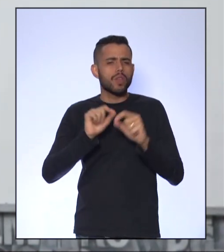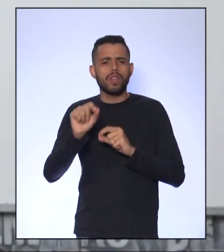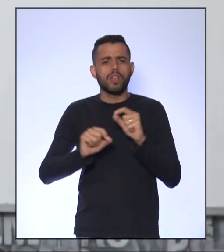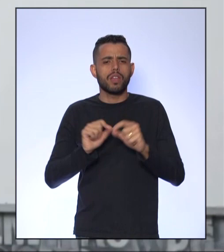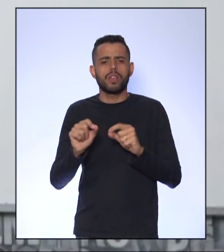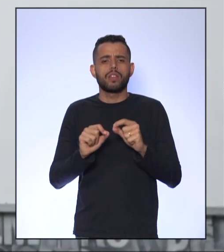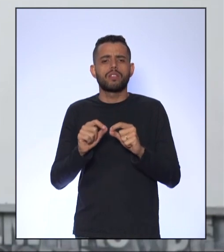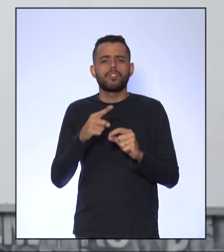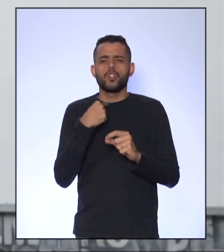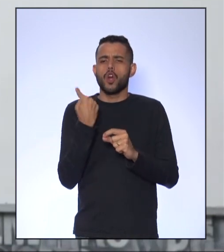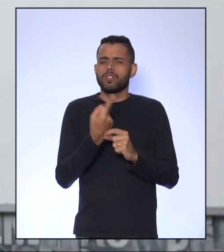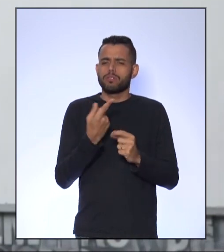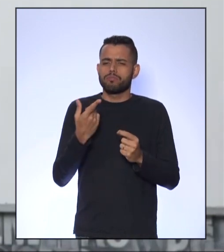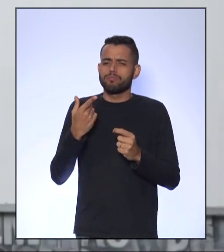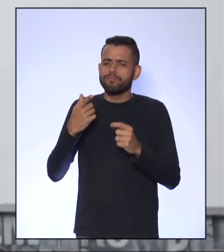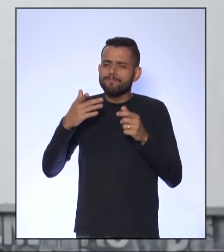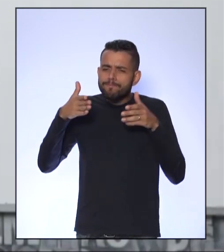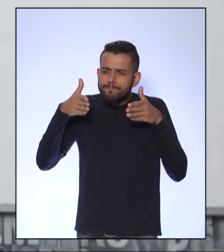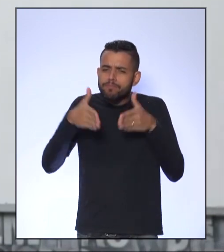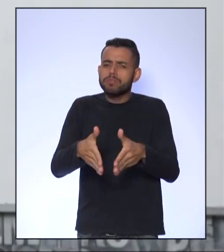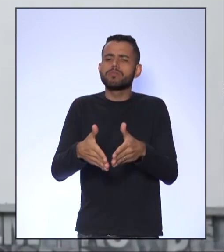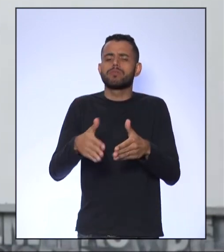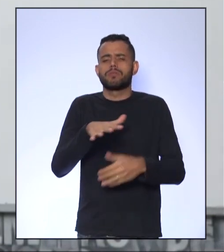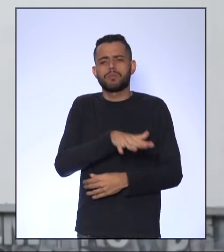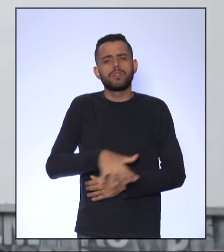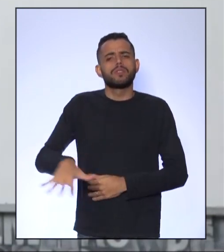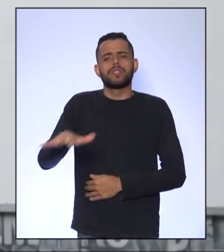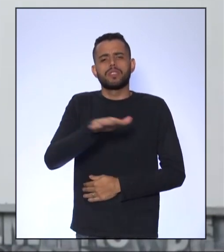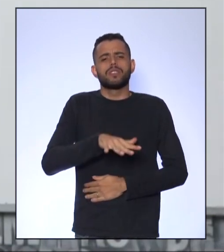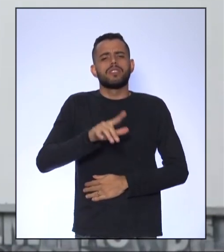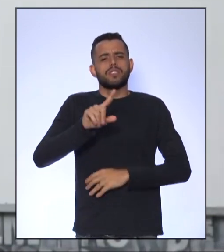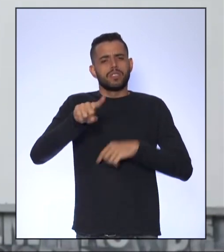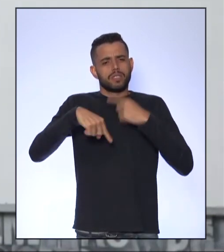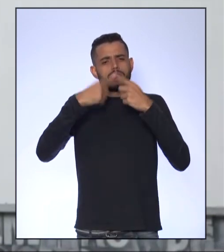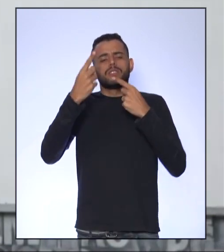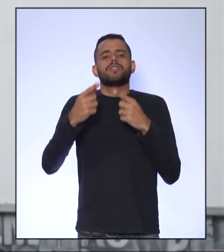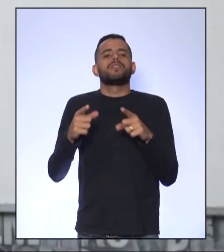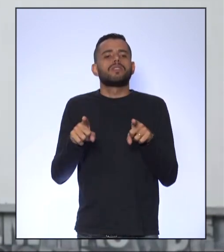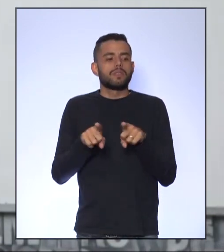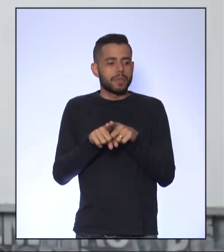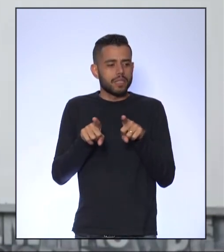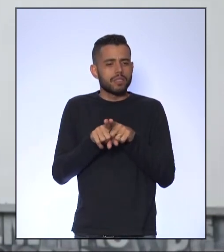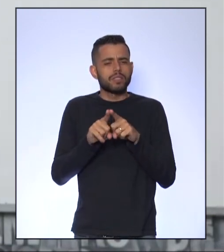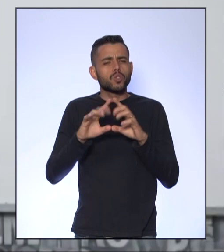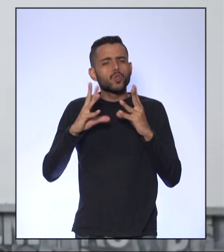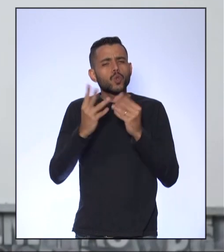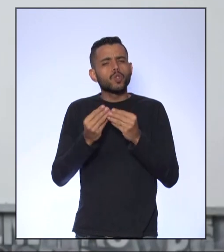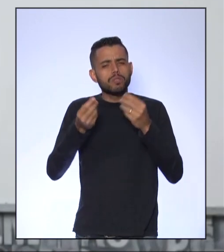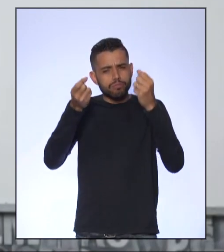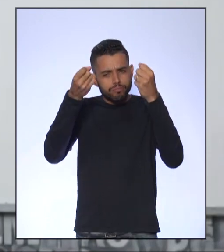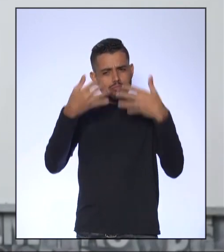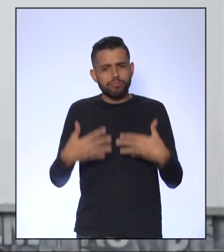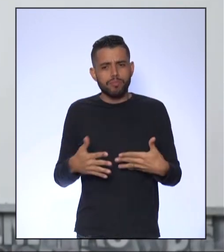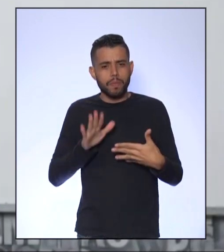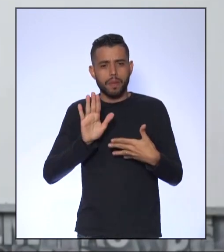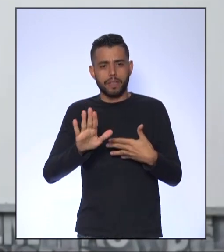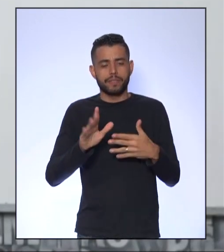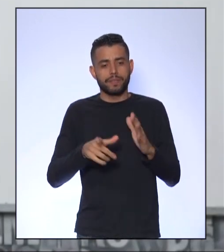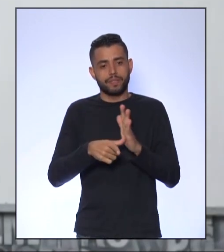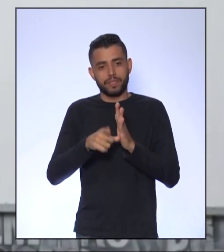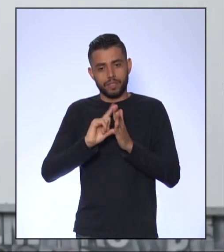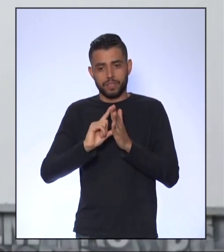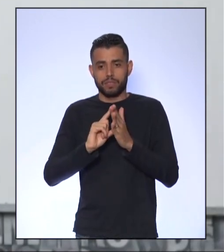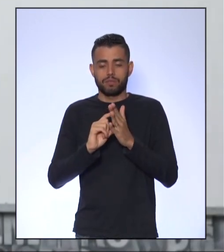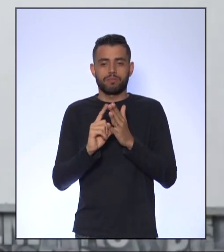de cabeça neste universo renascentista e os seus desdobramentos. Mas antes, vou sair